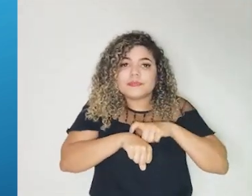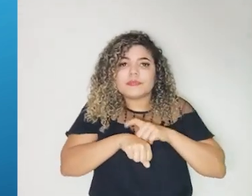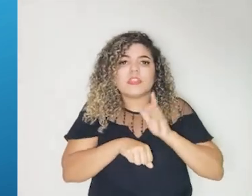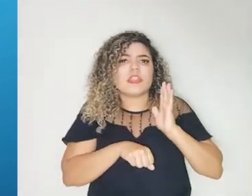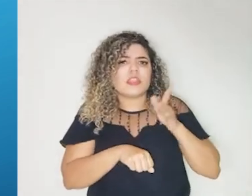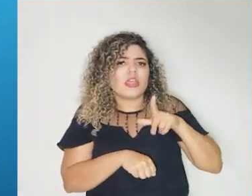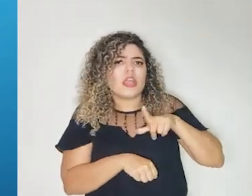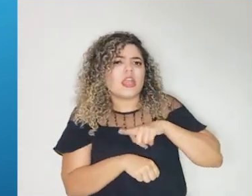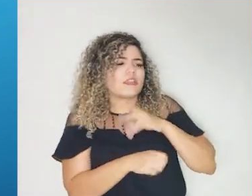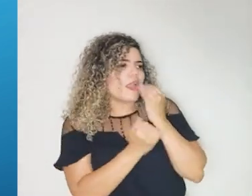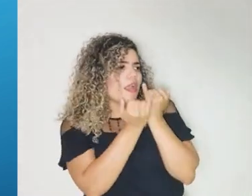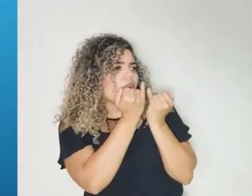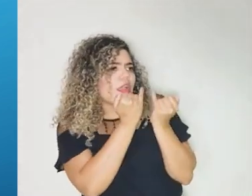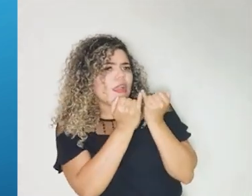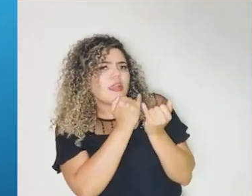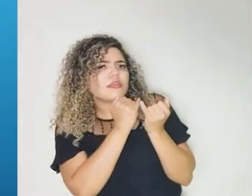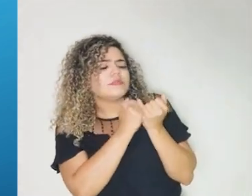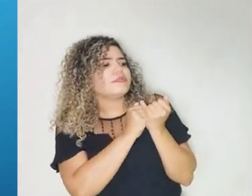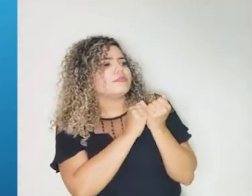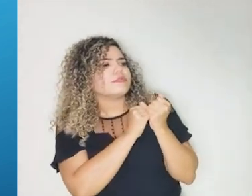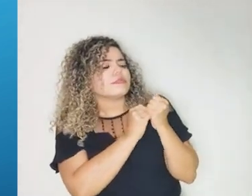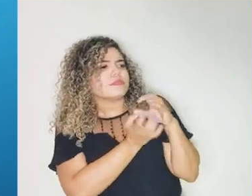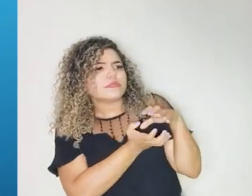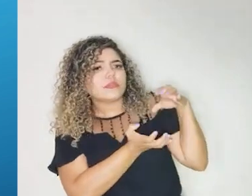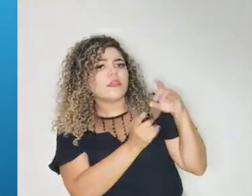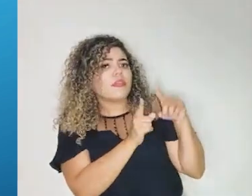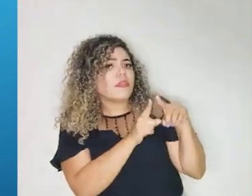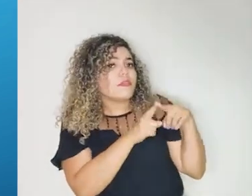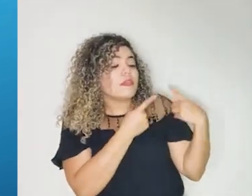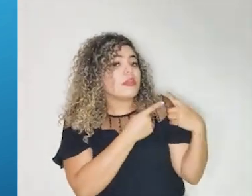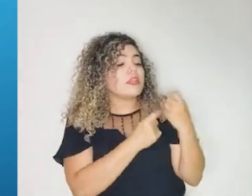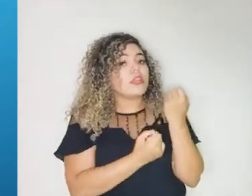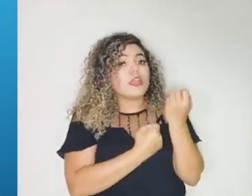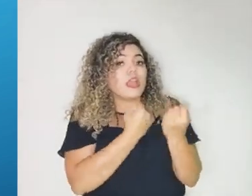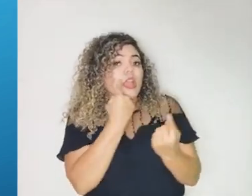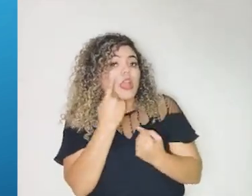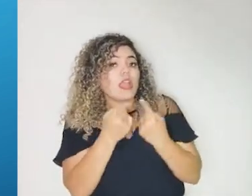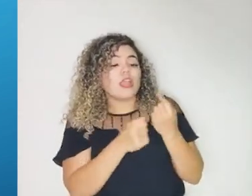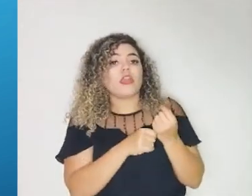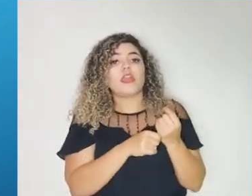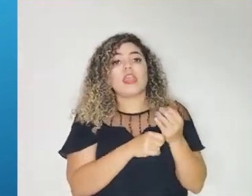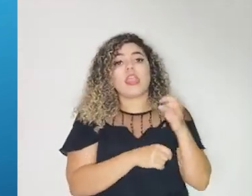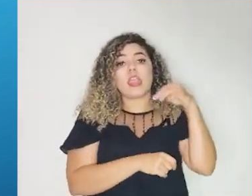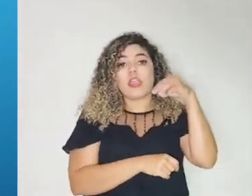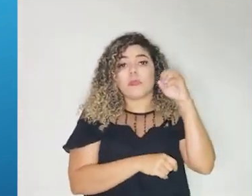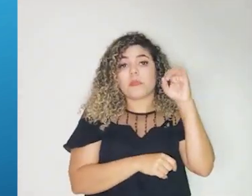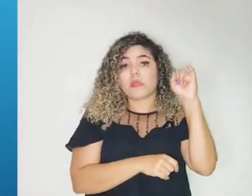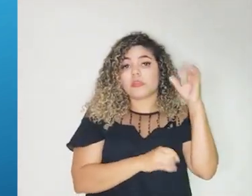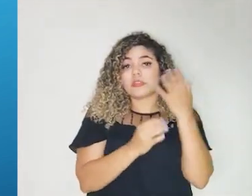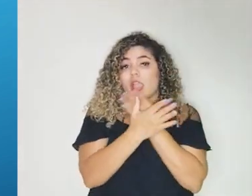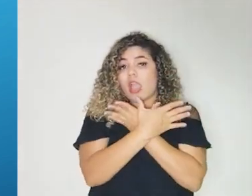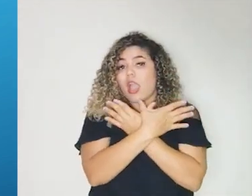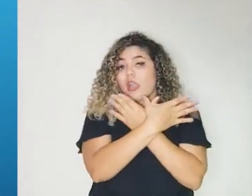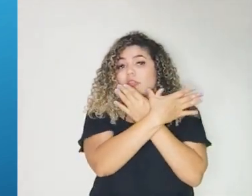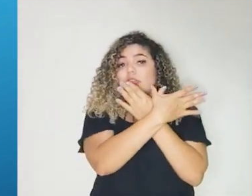temos um animal parecido com o adulto. Por outro lado, nós temos alguns animais, como a mosca, como a borboleta, que